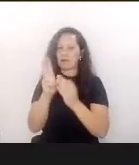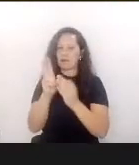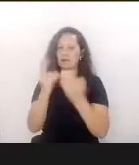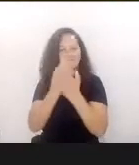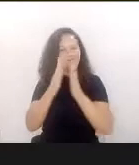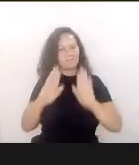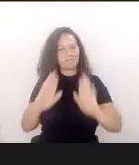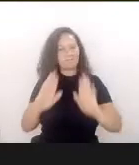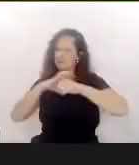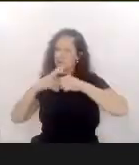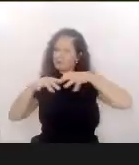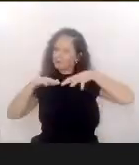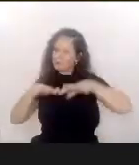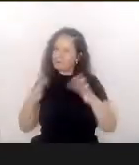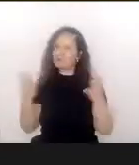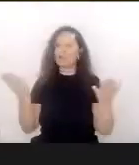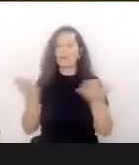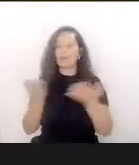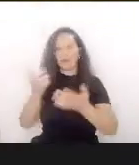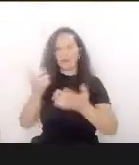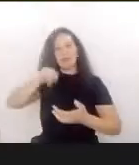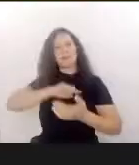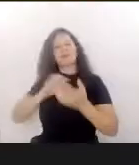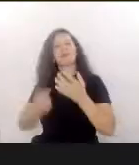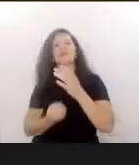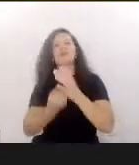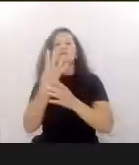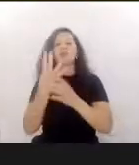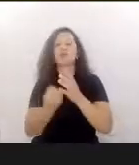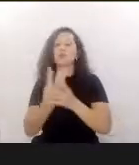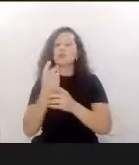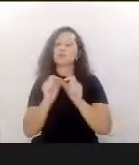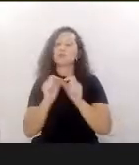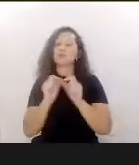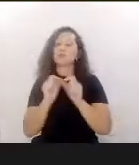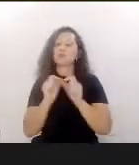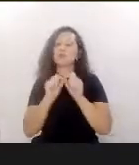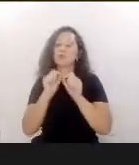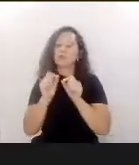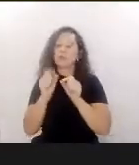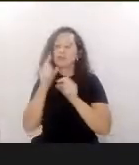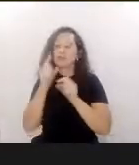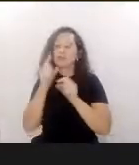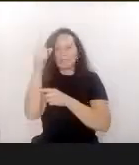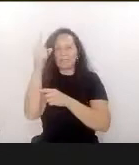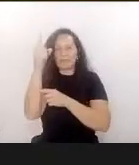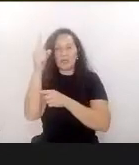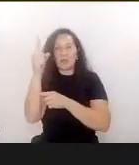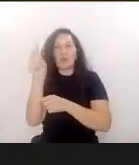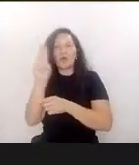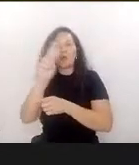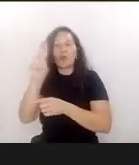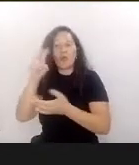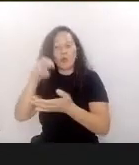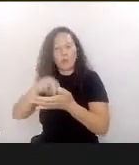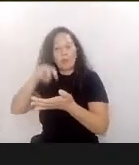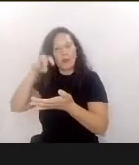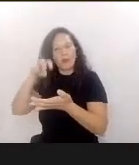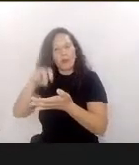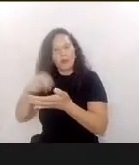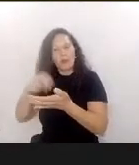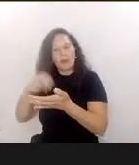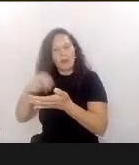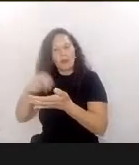a gente criou uma iniciativa chamada Amanhã de Novo para refletir sobre o